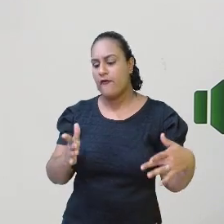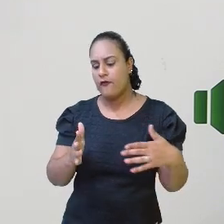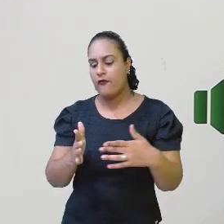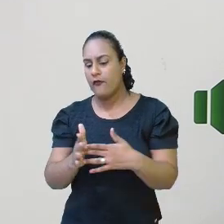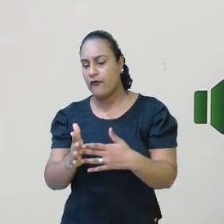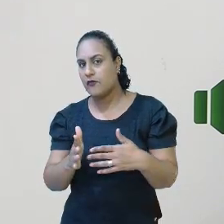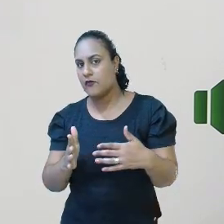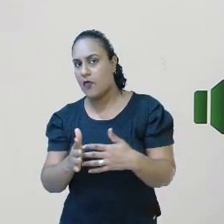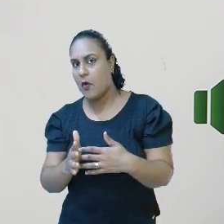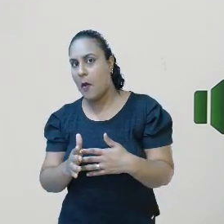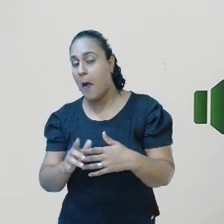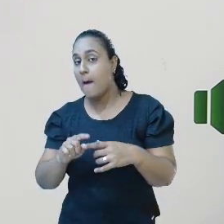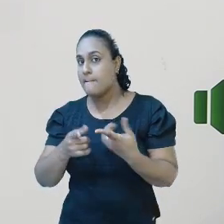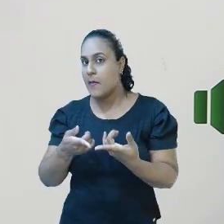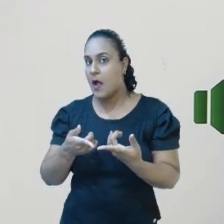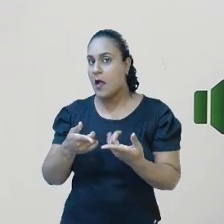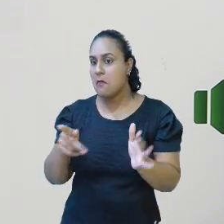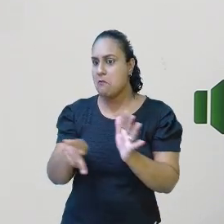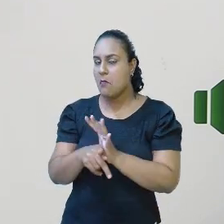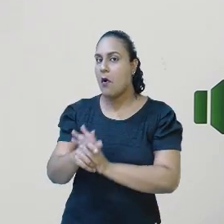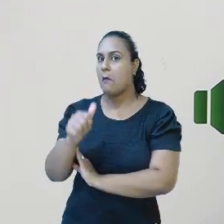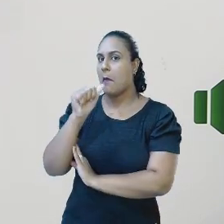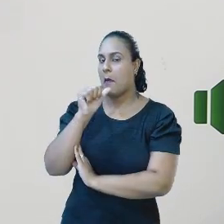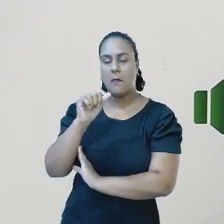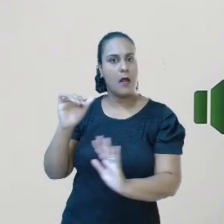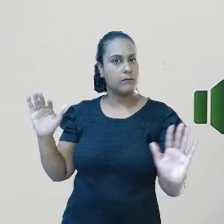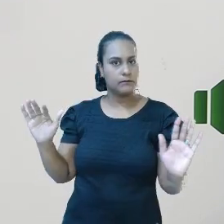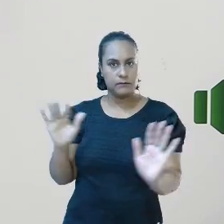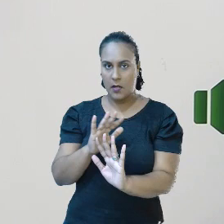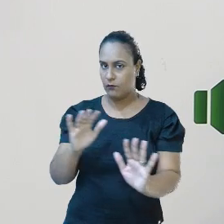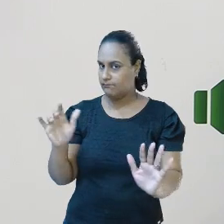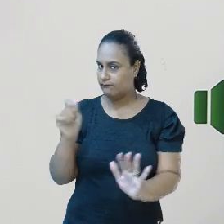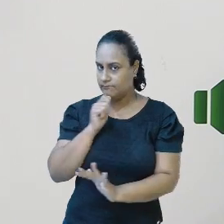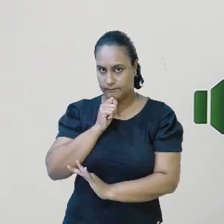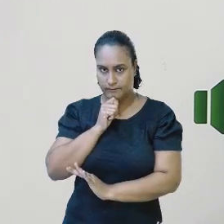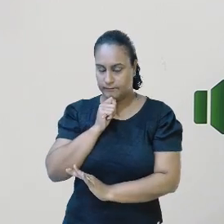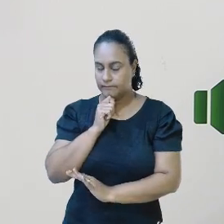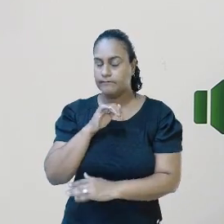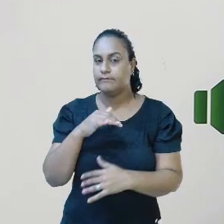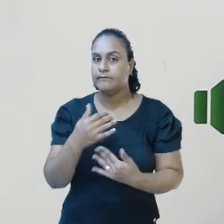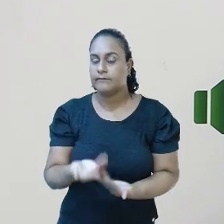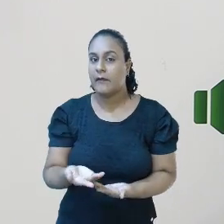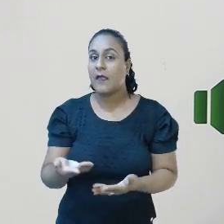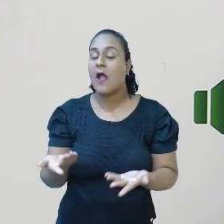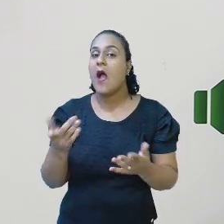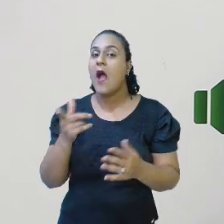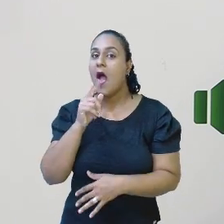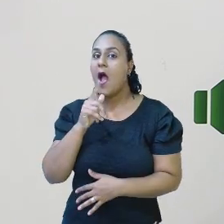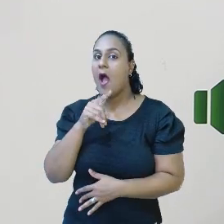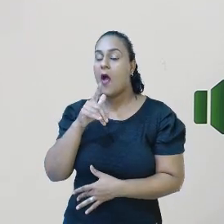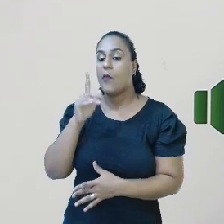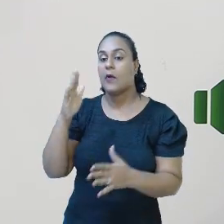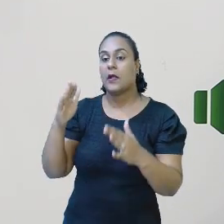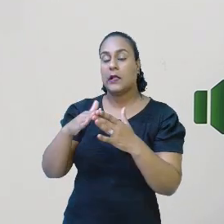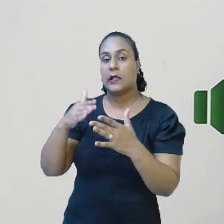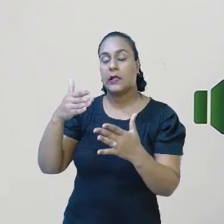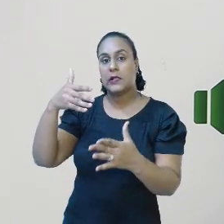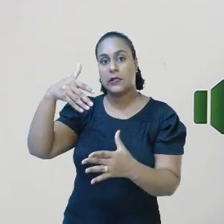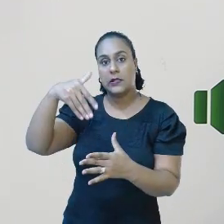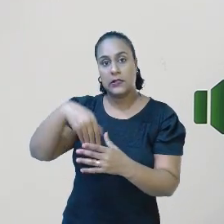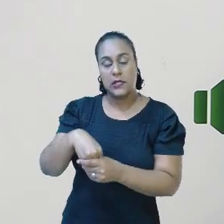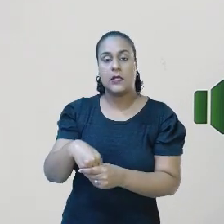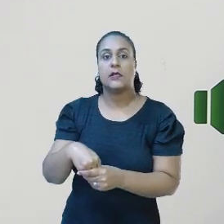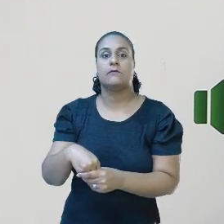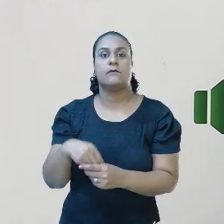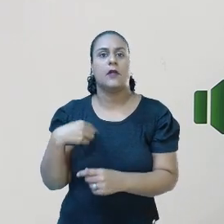está própria para o consumo. A água que chega nas nossas casas tem produtos químicos que